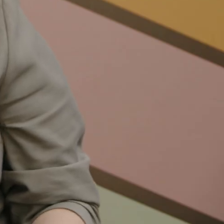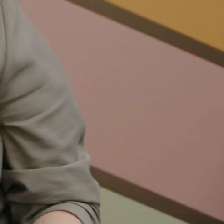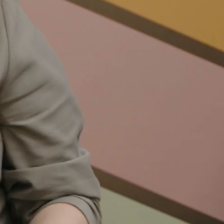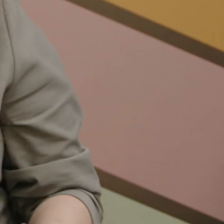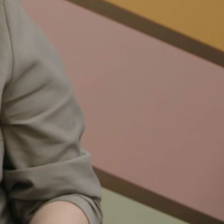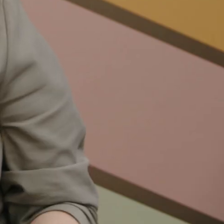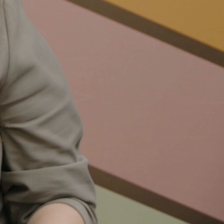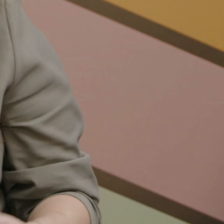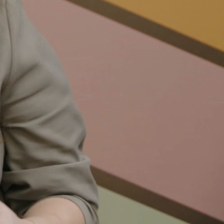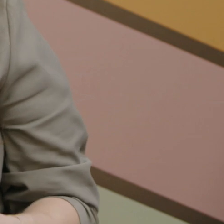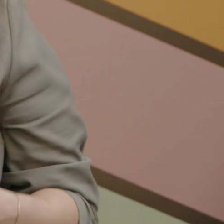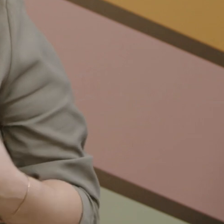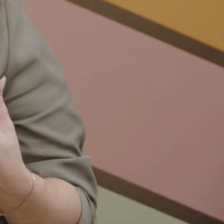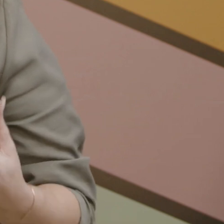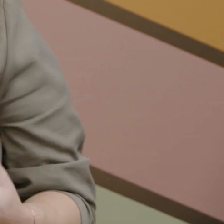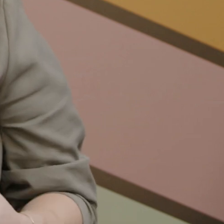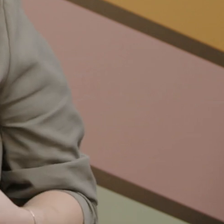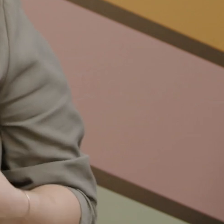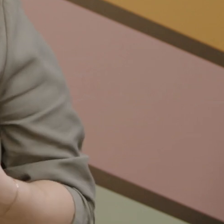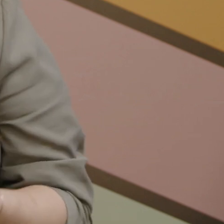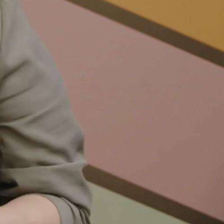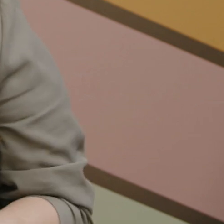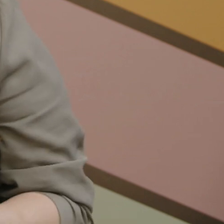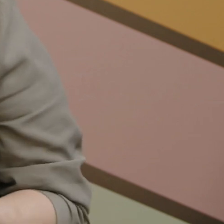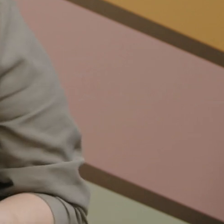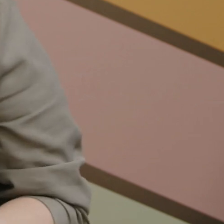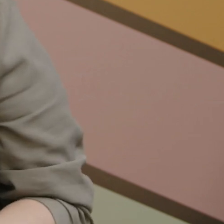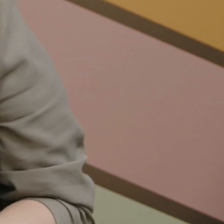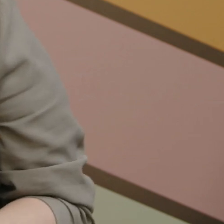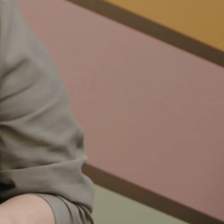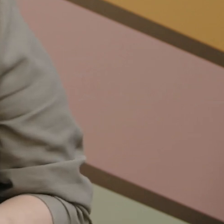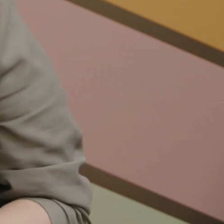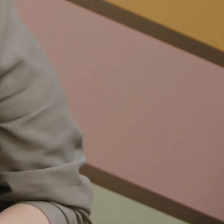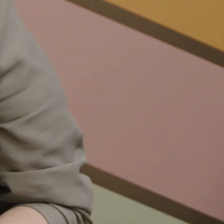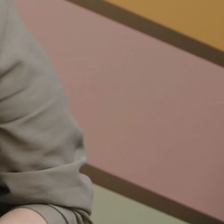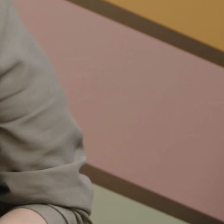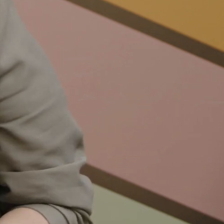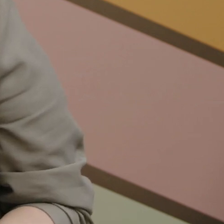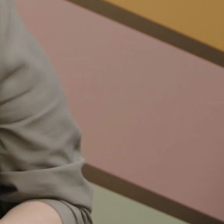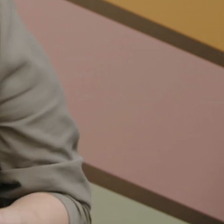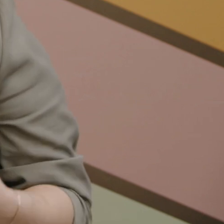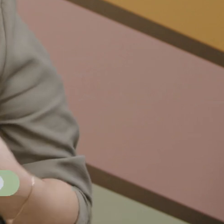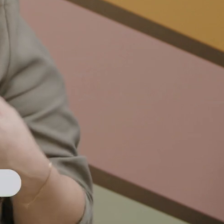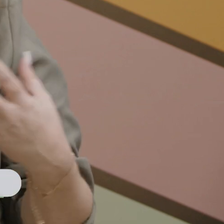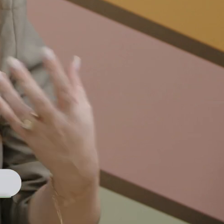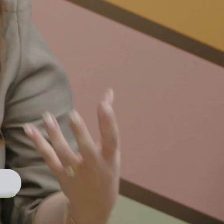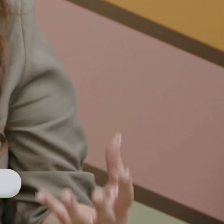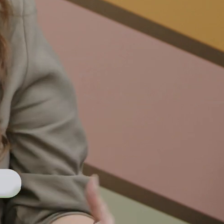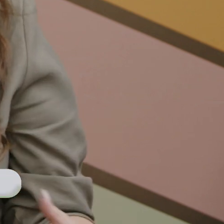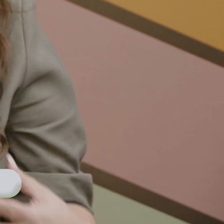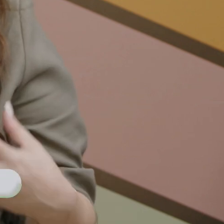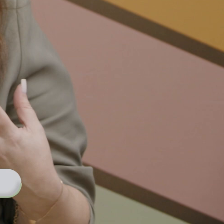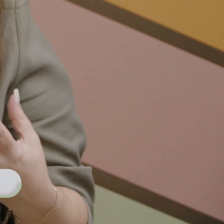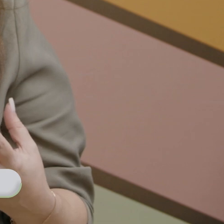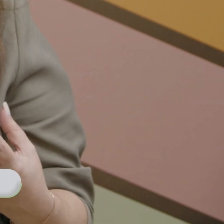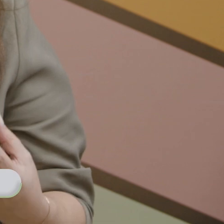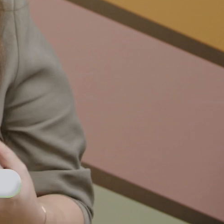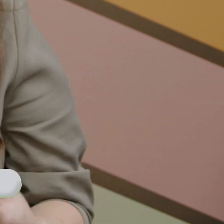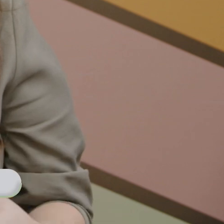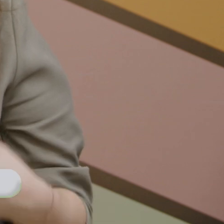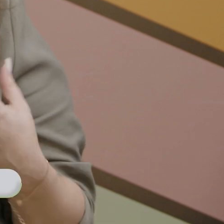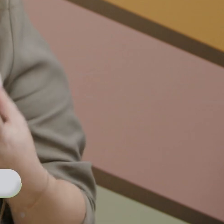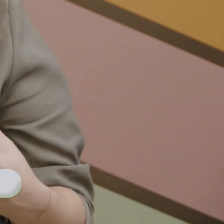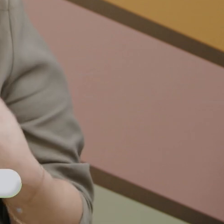mental ali dentro daquele parâmetro, né, da pessoa que consegue ter um período de psicoterapia, ou ela tem